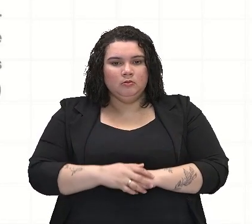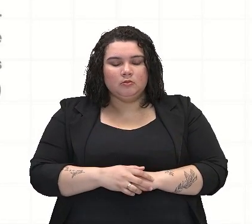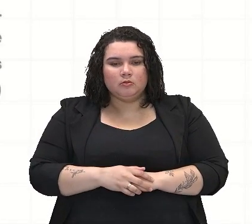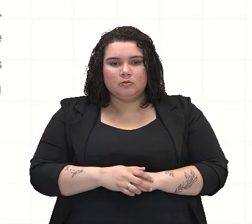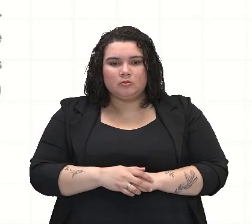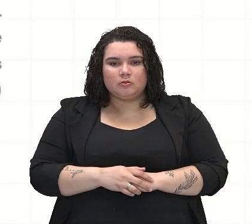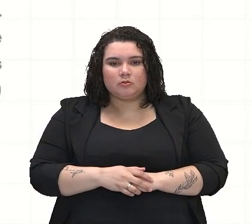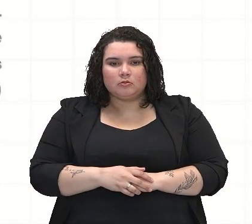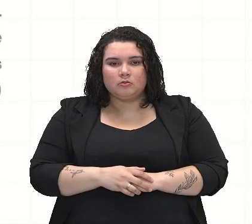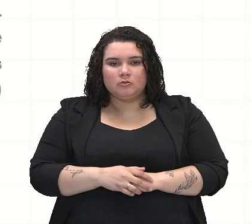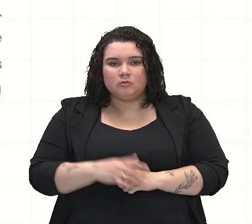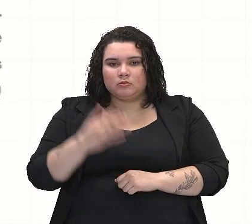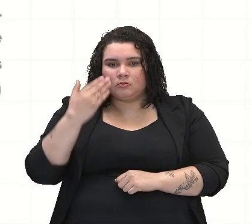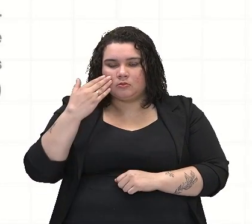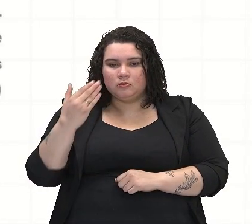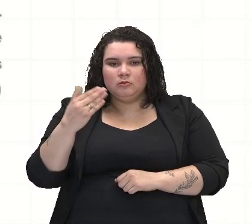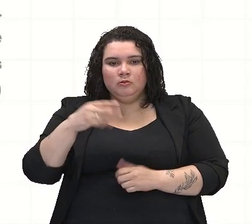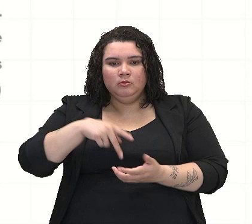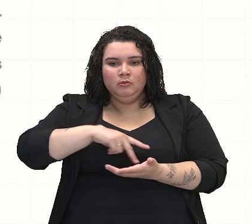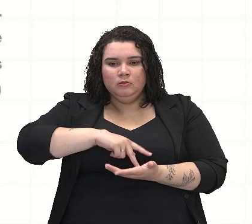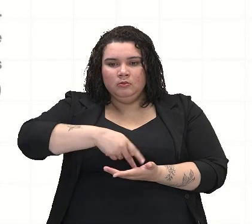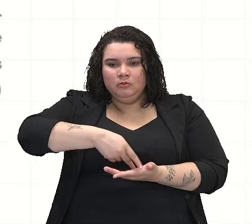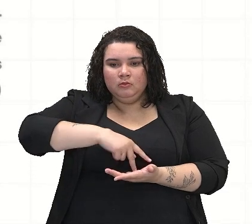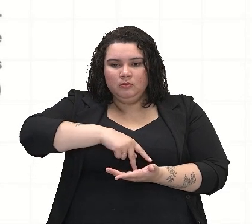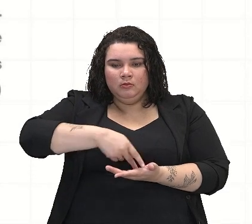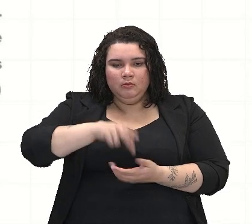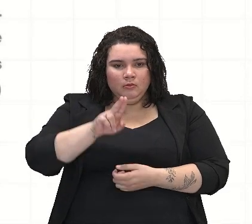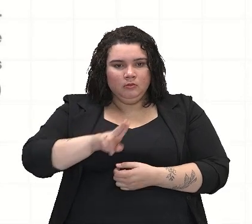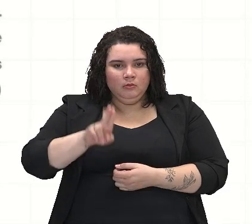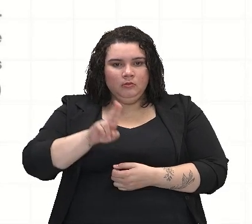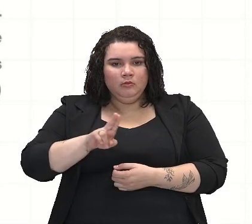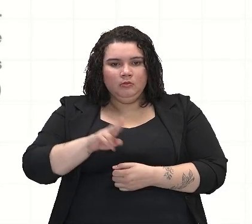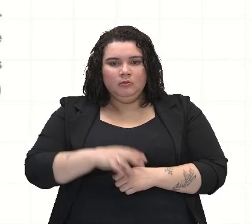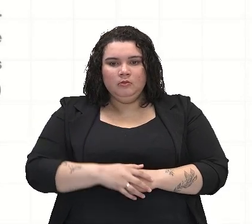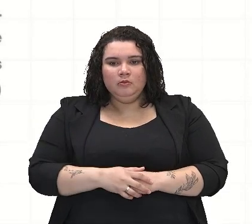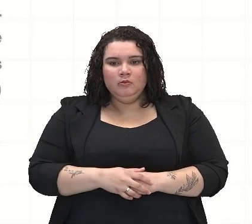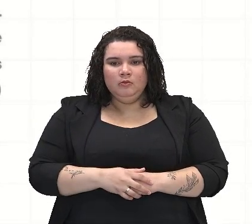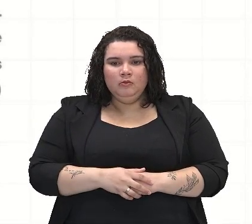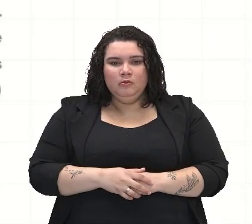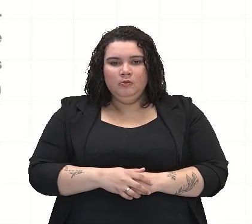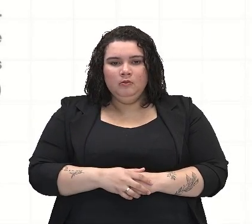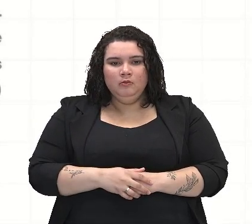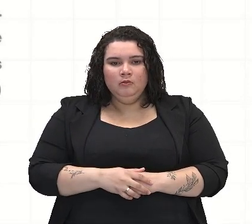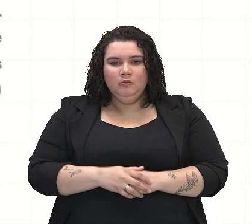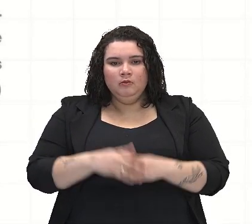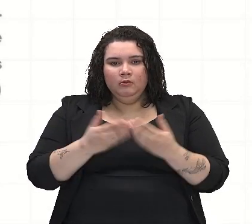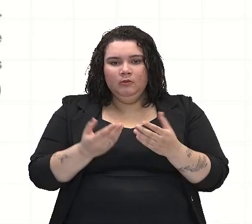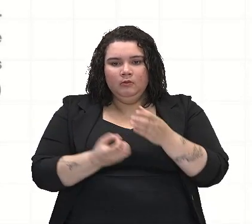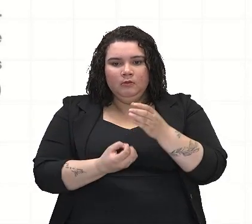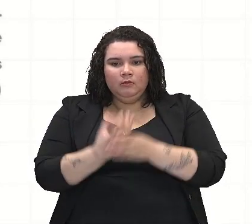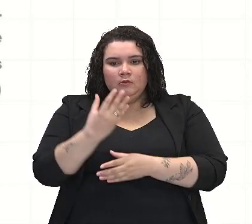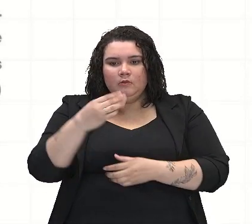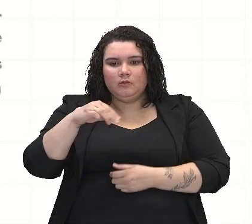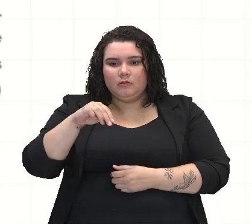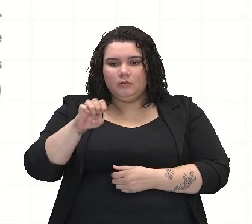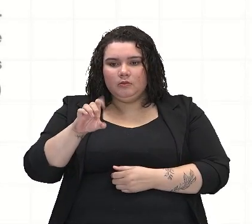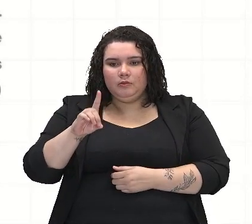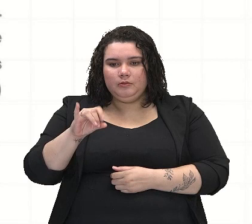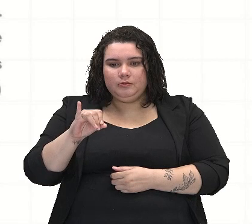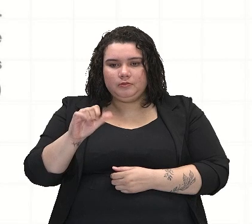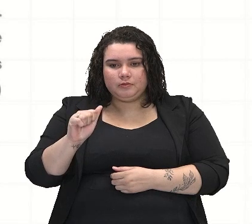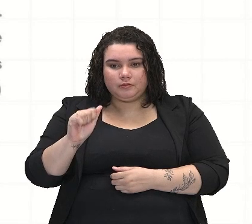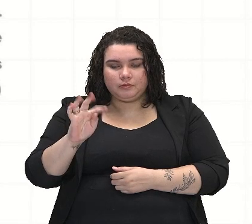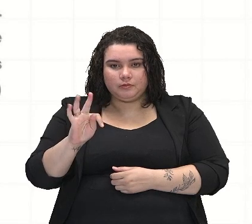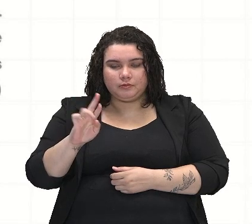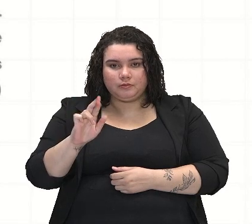né, o compasso, tá? Ó, para se construir a mediatriz é necessário